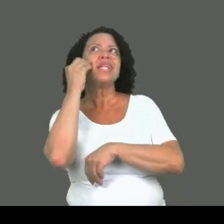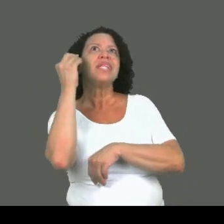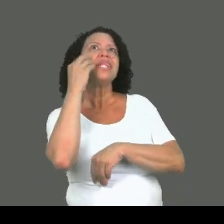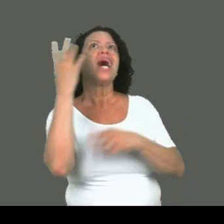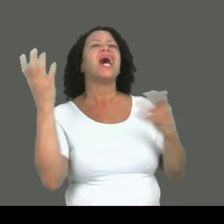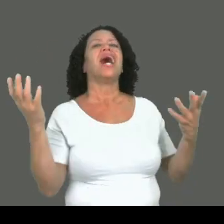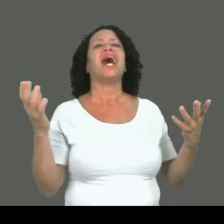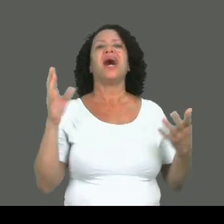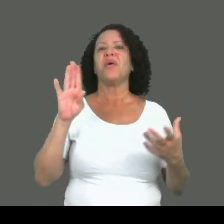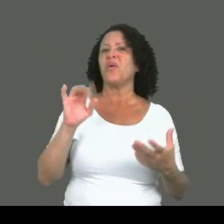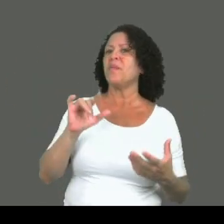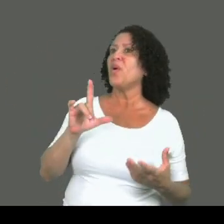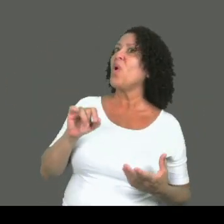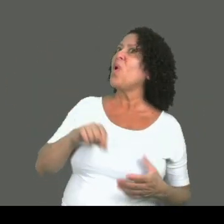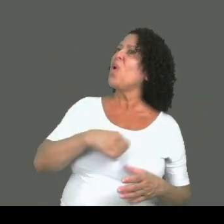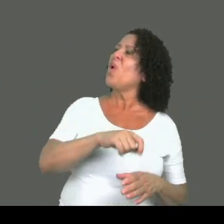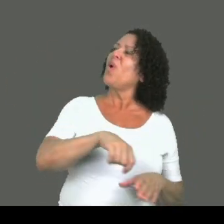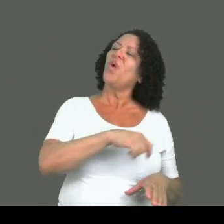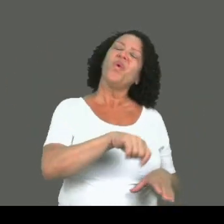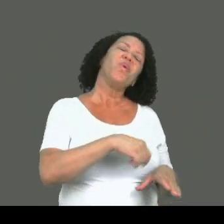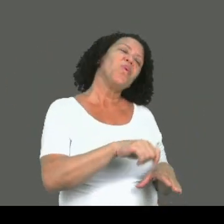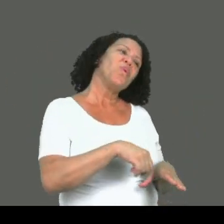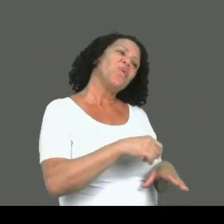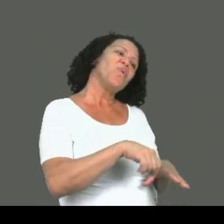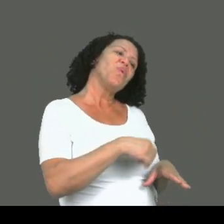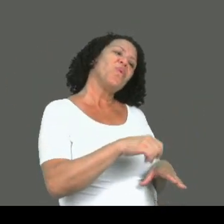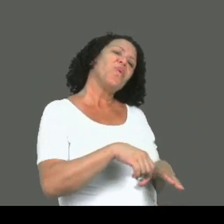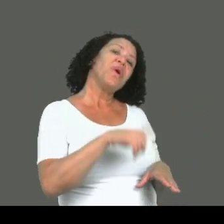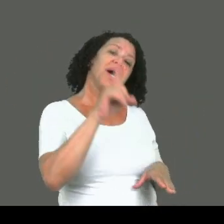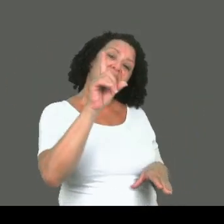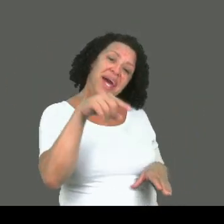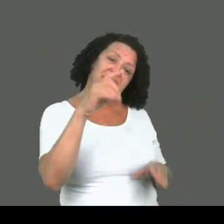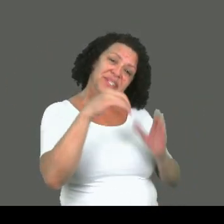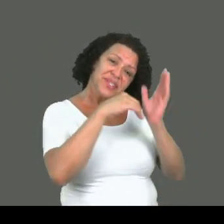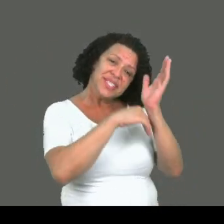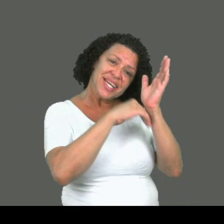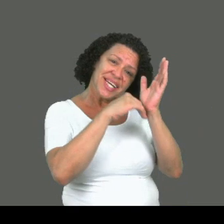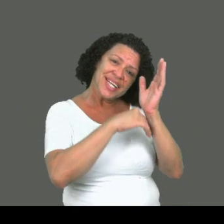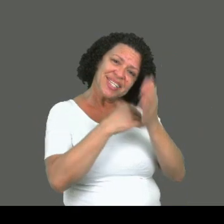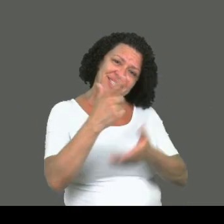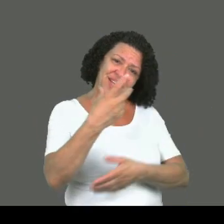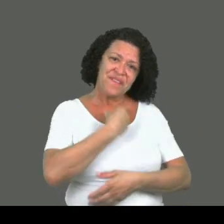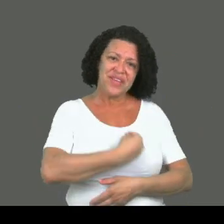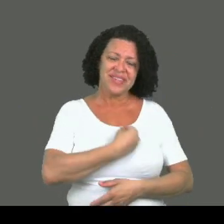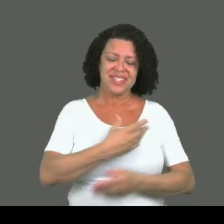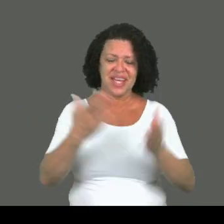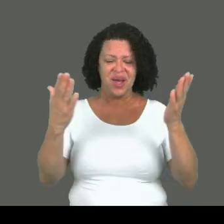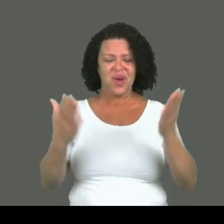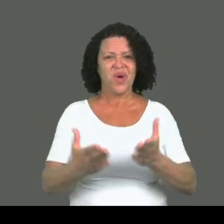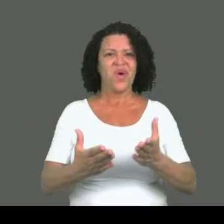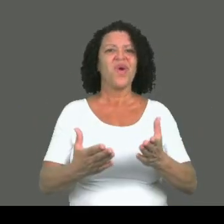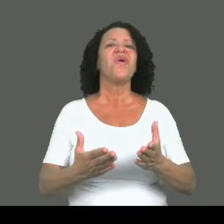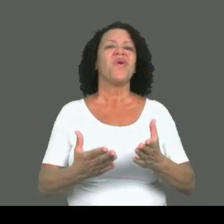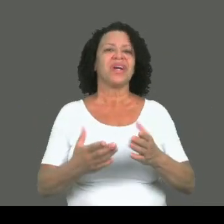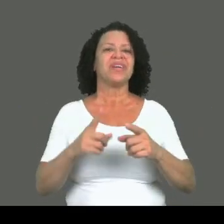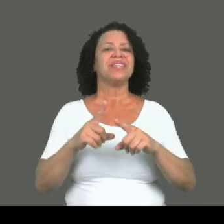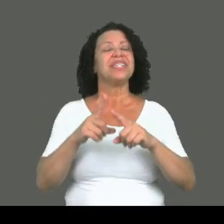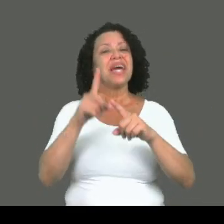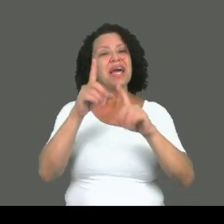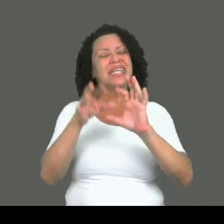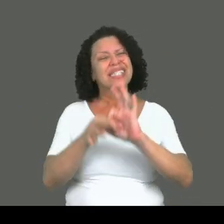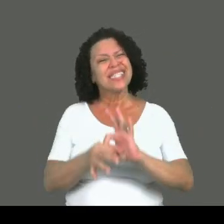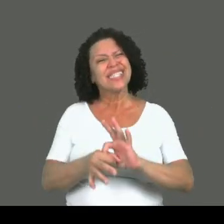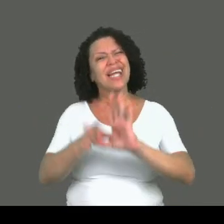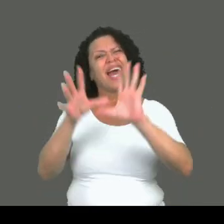bolo. Essa é o grande segredo, é você vivenciar o agora, é você se desvincular do